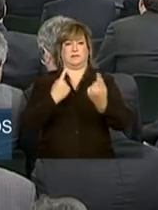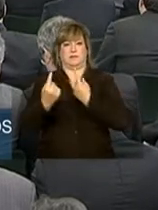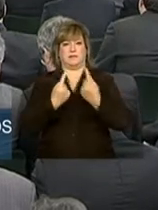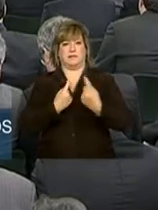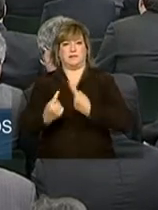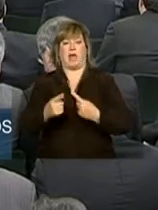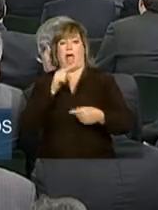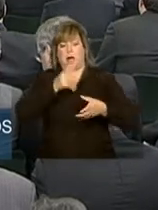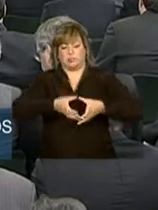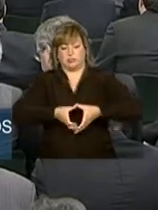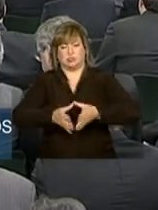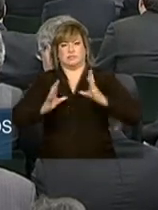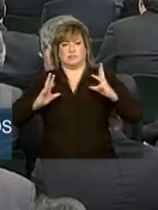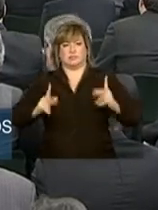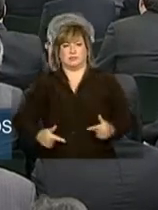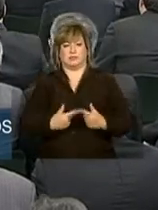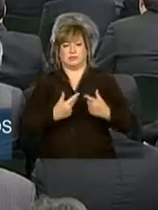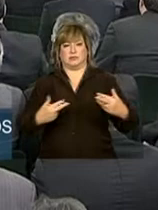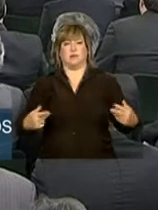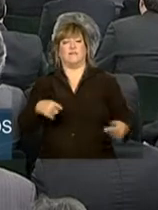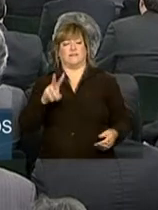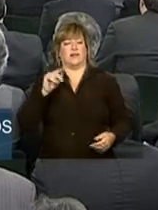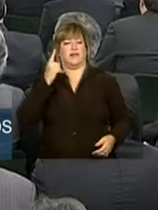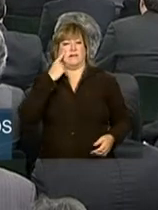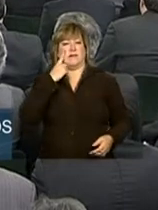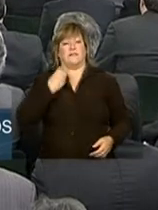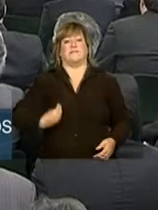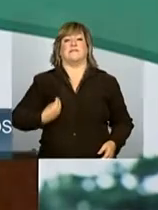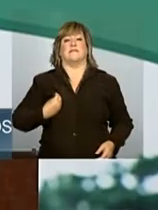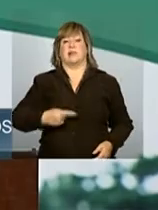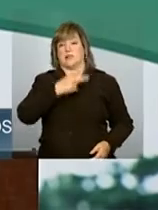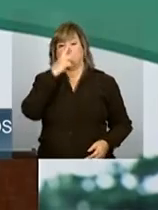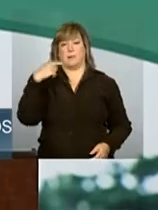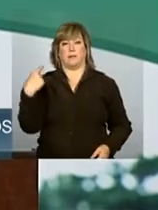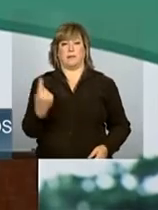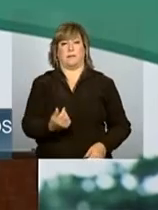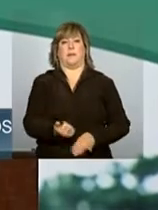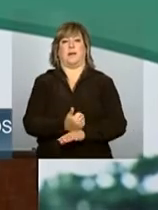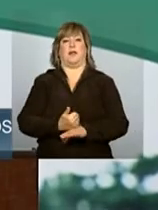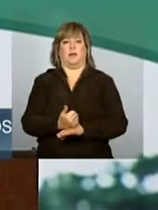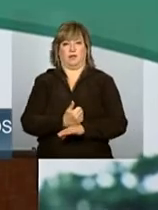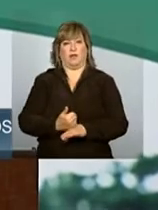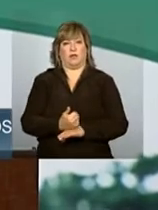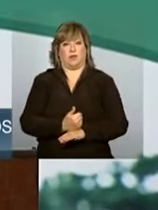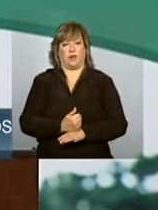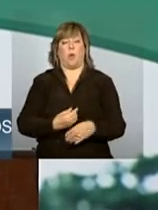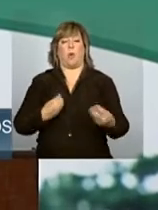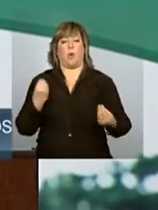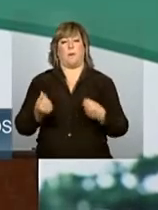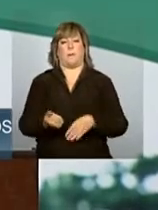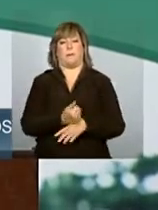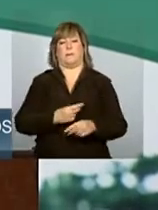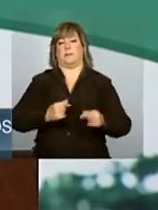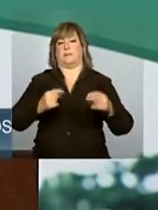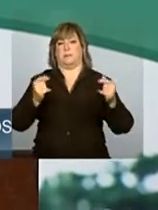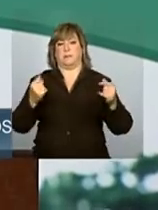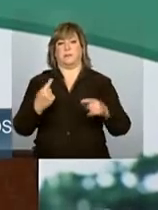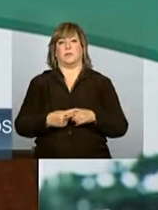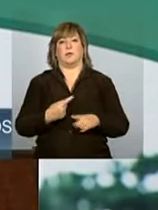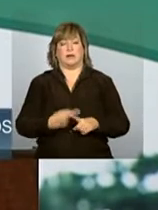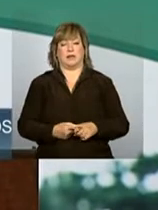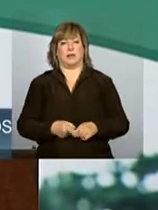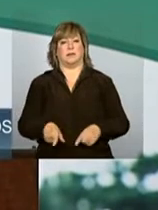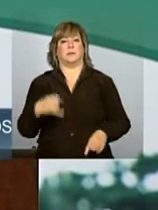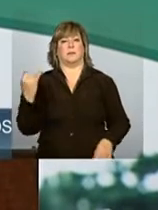básicos, vocês vão reparar a qualidade de vida da população, como que vai melhorar, como é